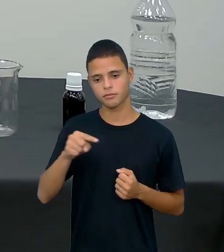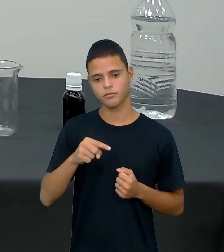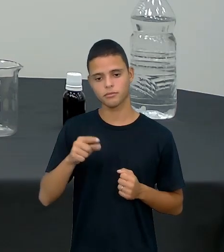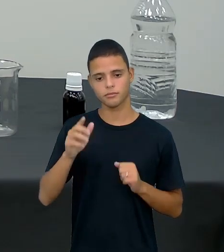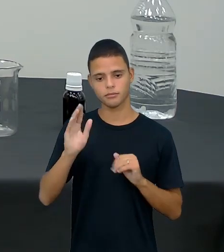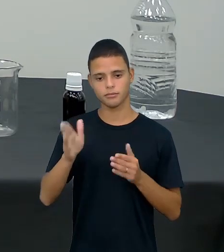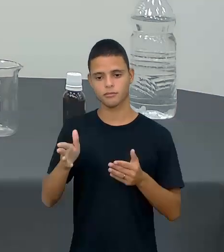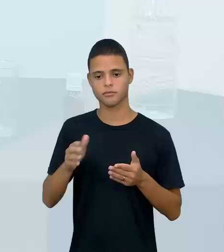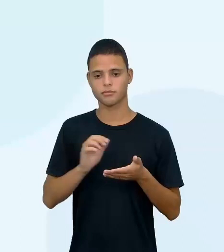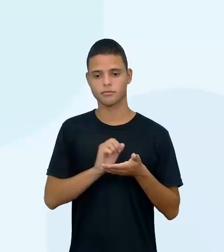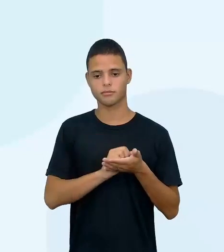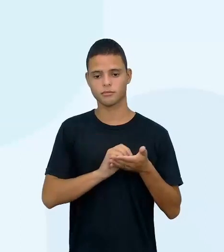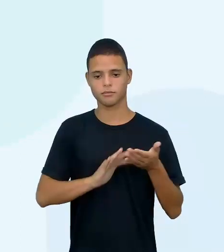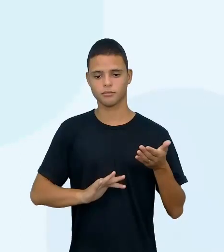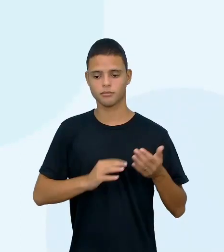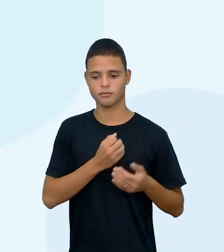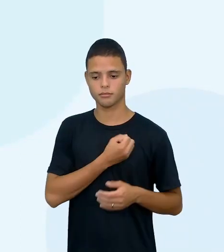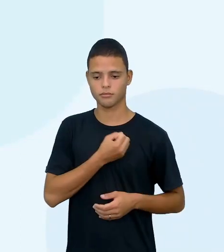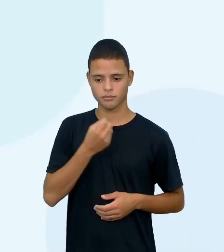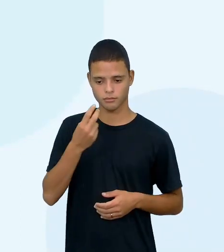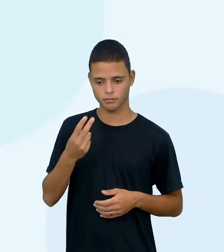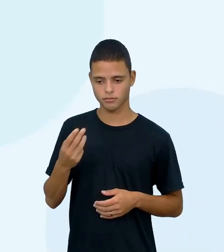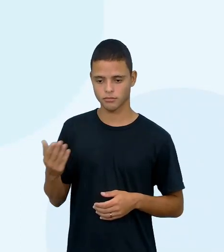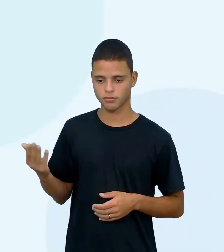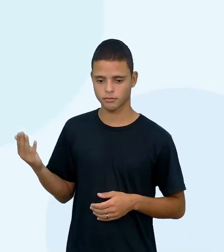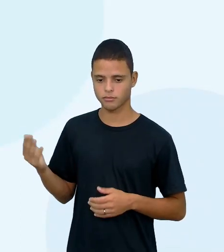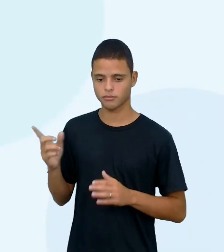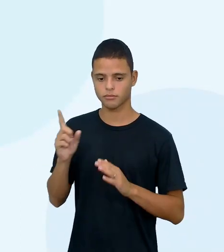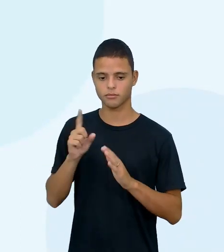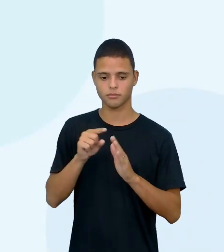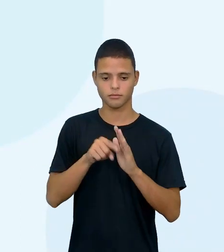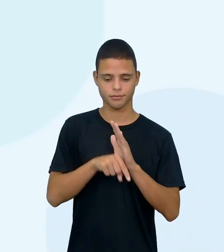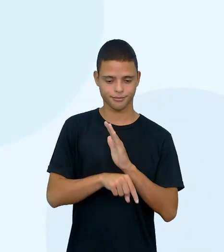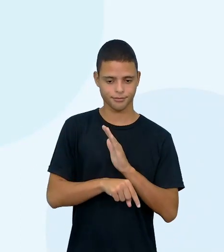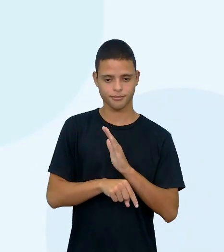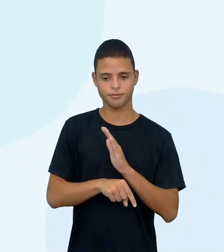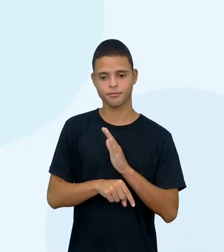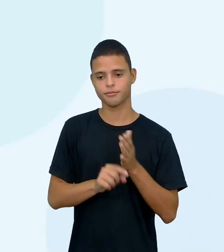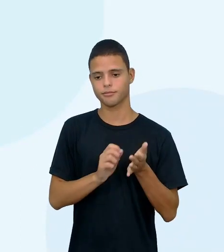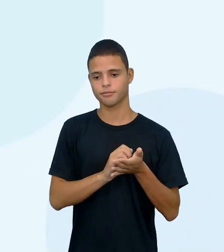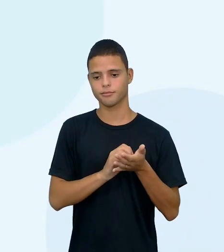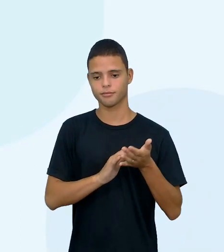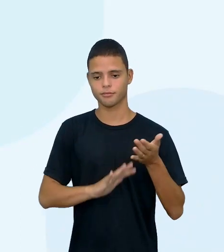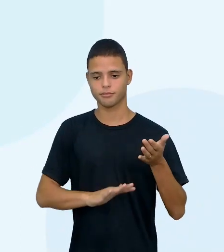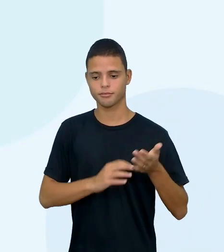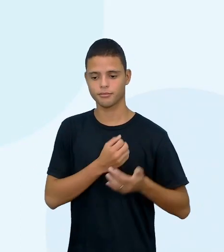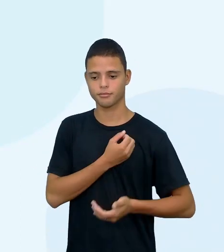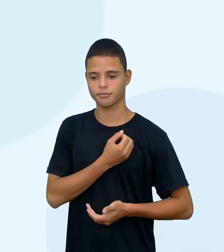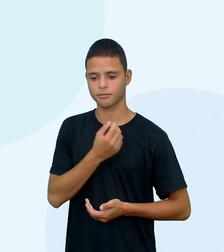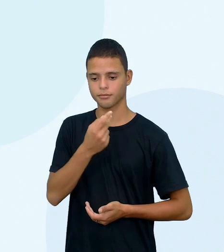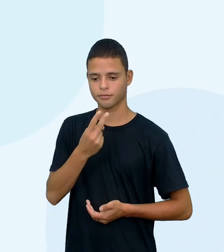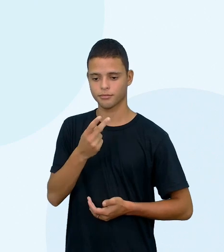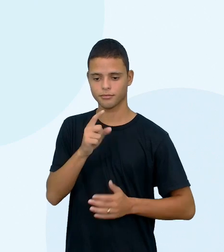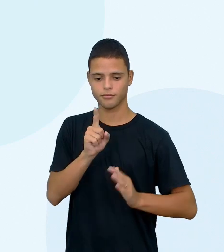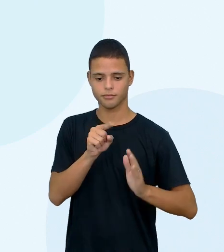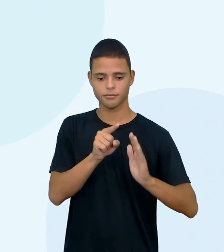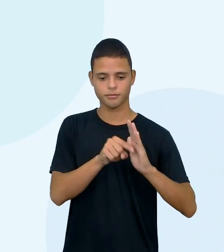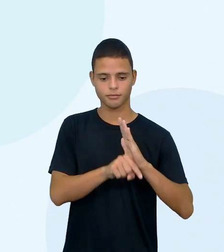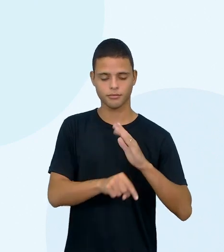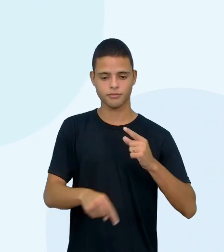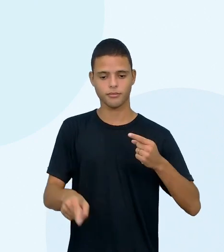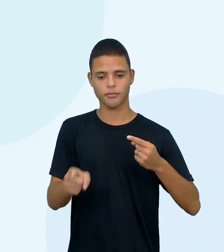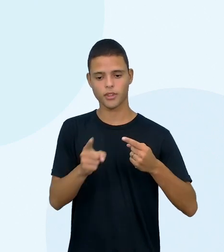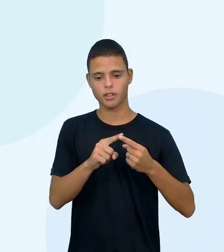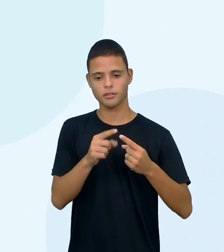na atividade 2, então, do nosso aprofundamento, tá? Então, a gente está na atividade 2 do nosso aprofundamento, primeira